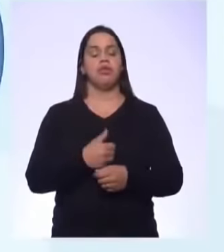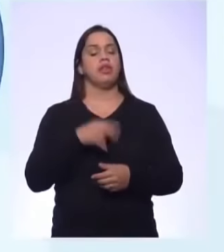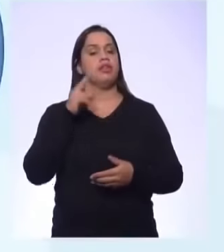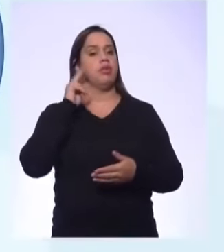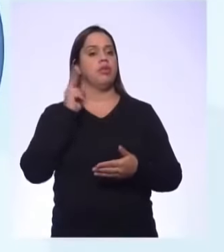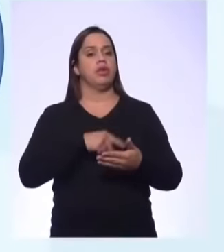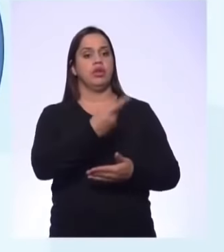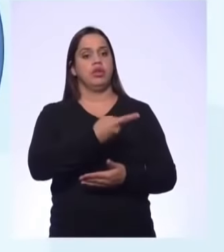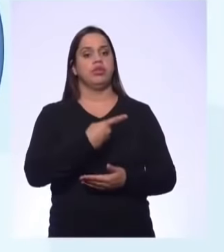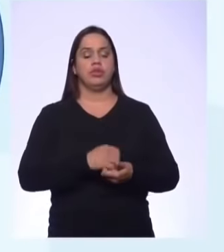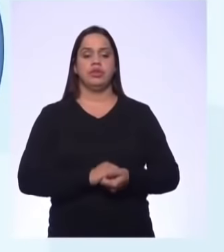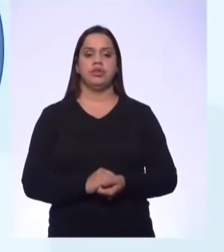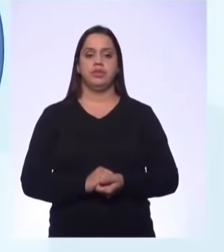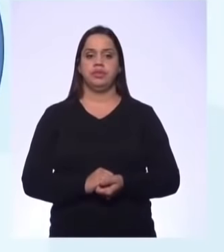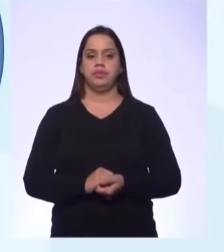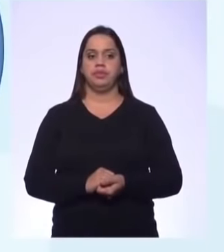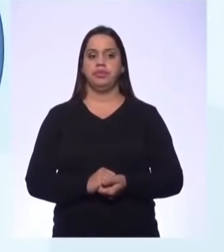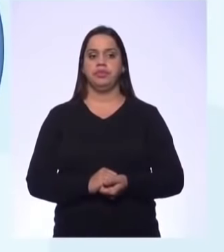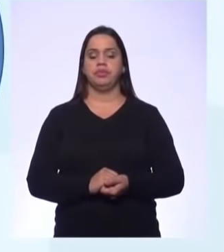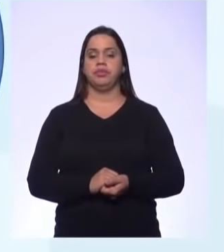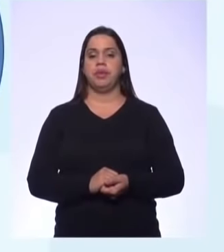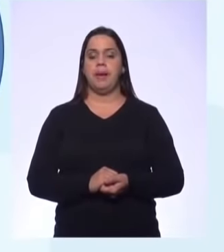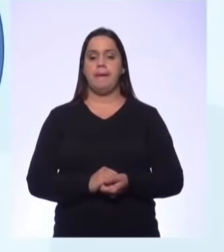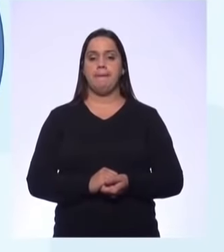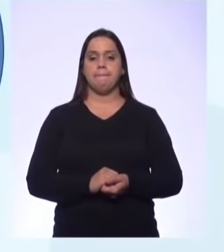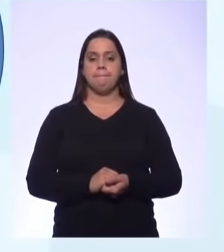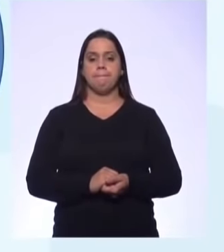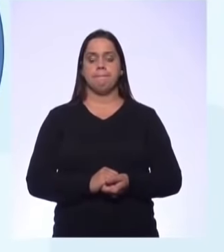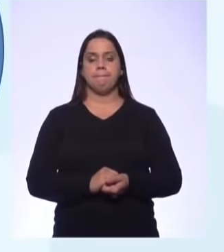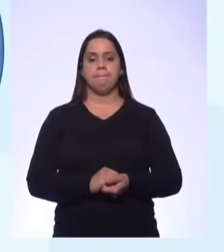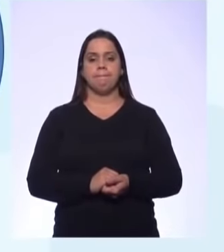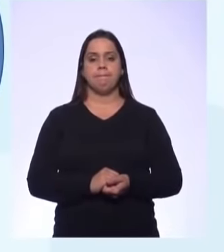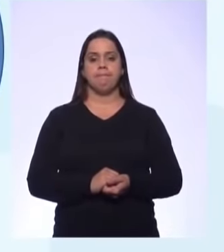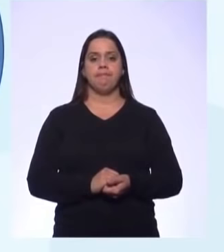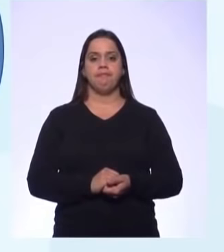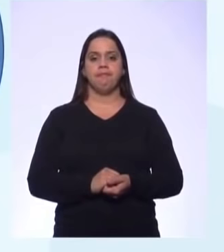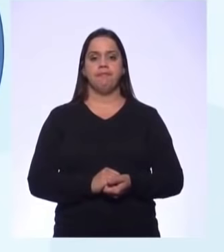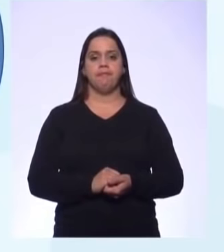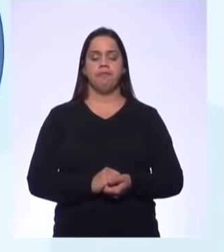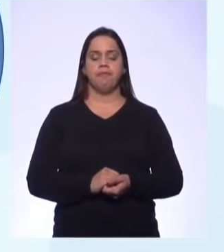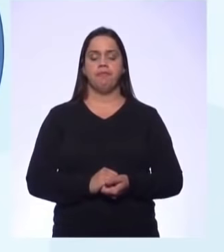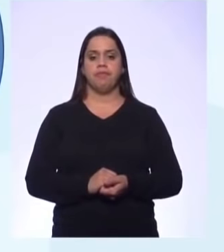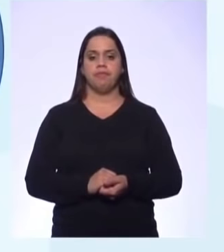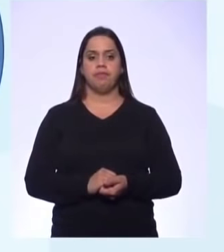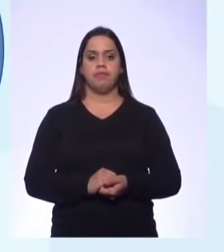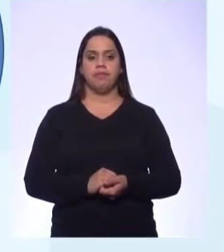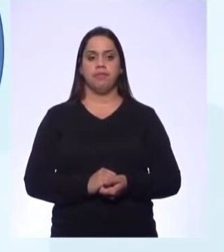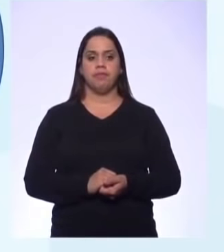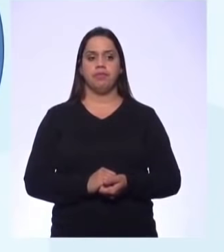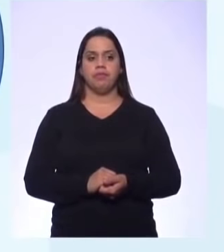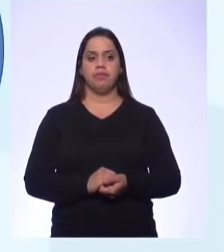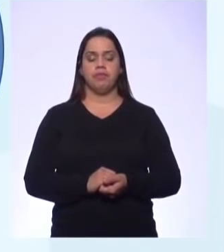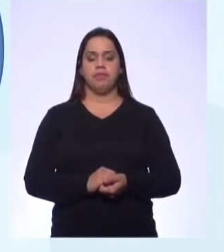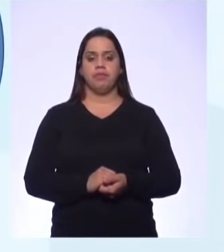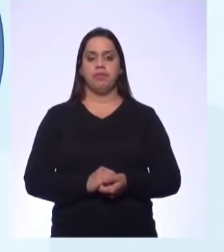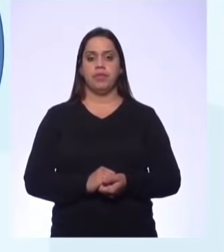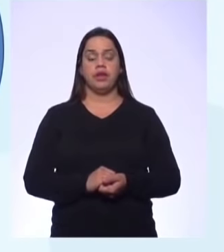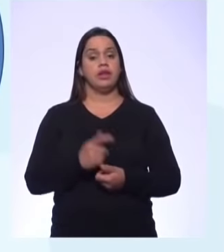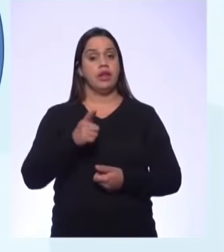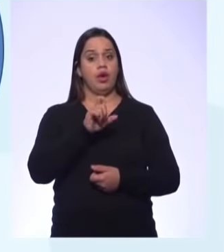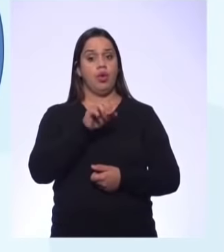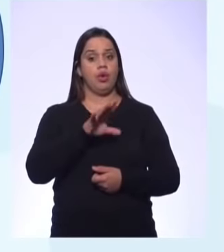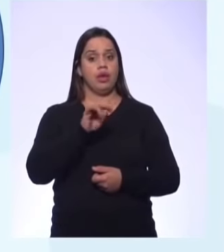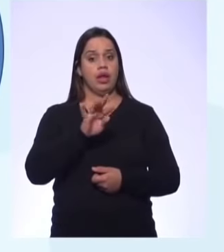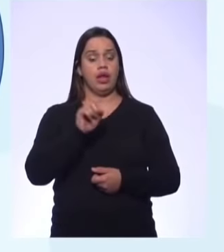Ed. Olha lá, exemplos, examples. Exact cognates. Cognatos exatos. Same spelling,